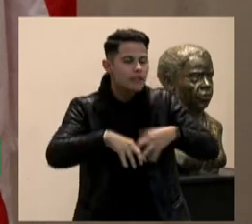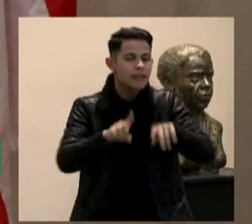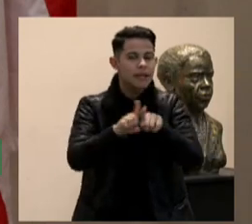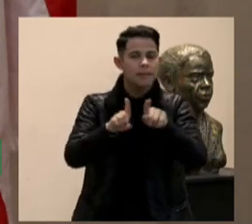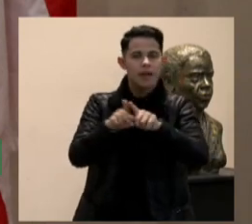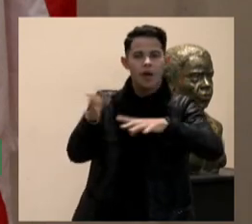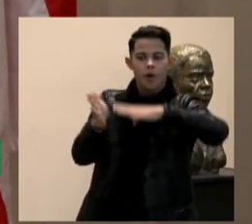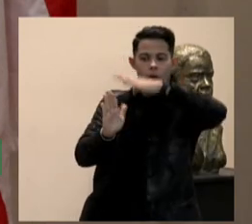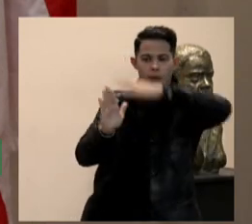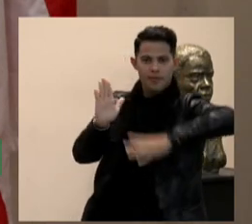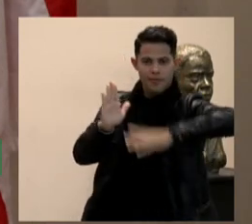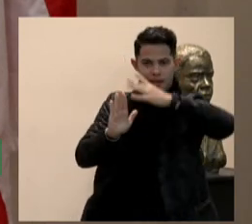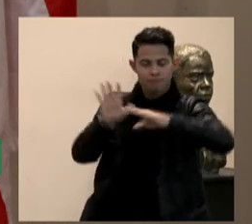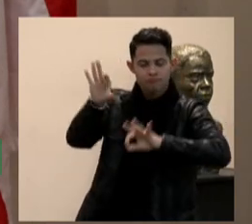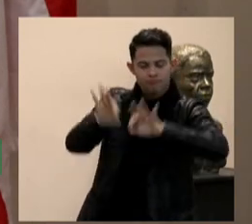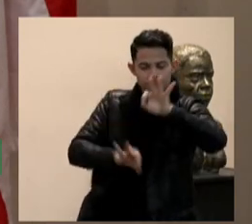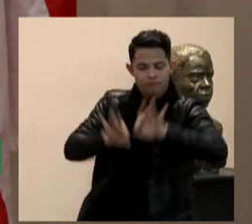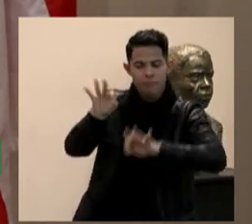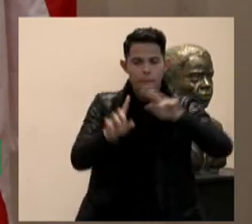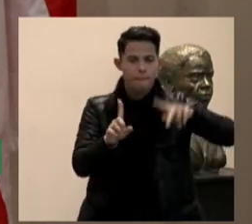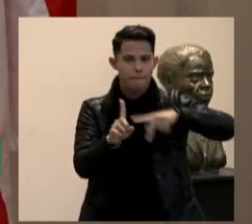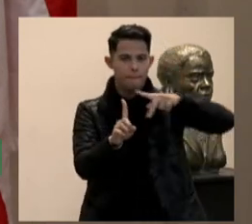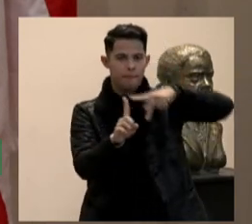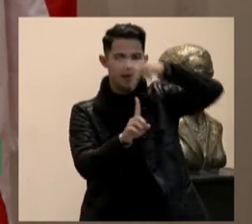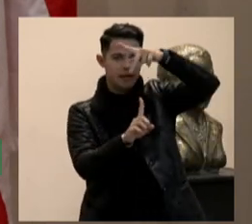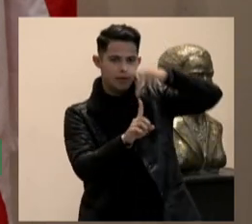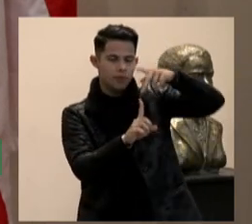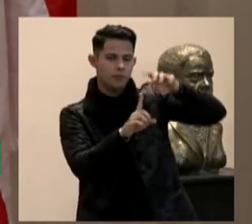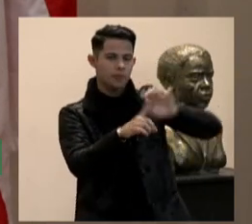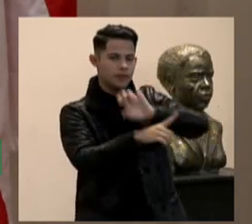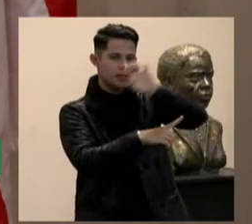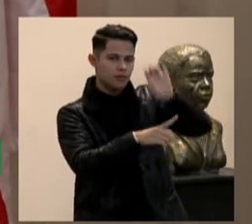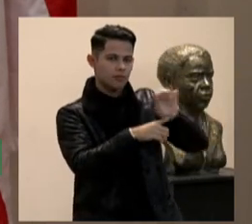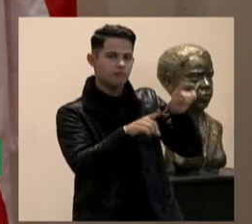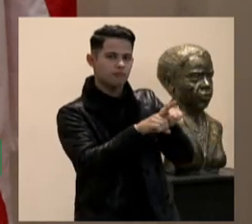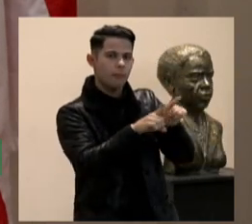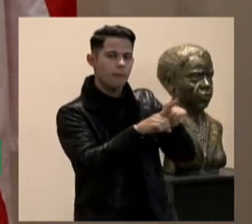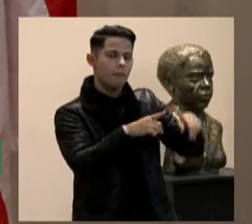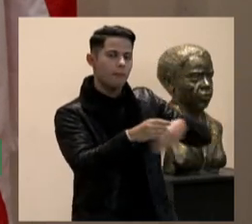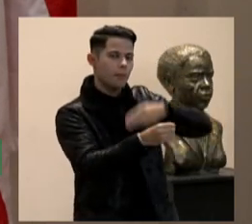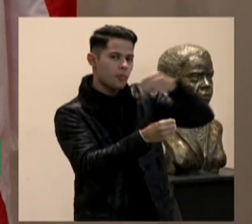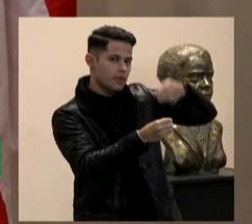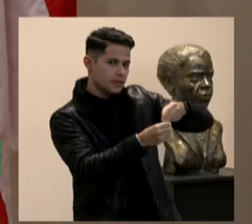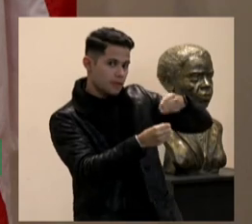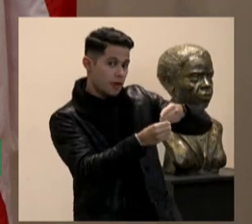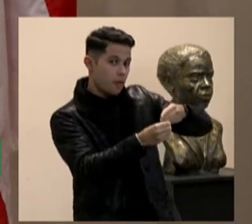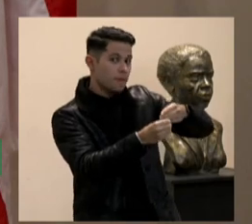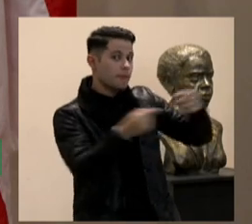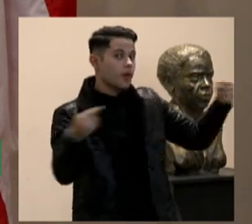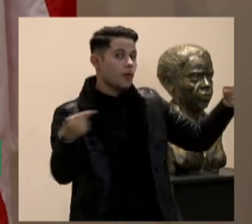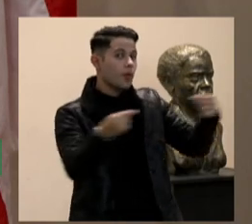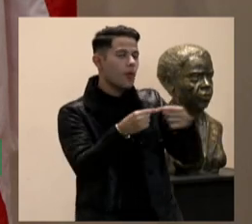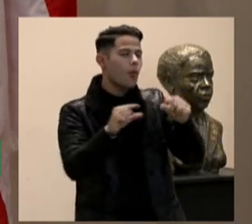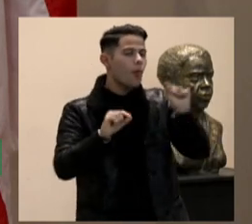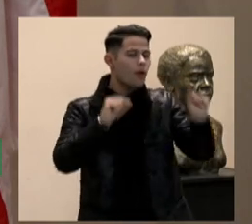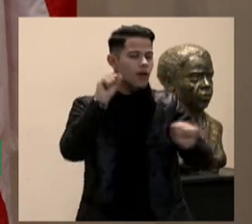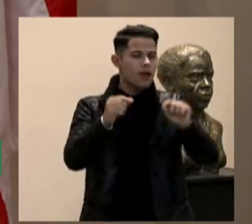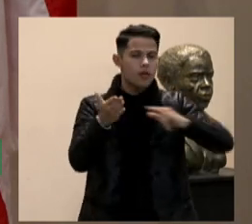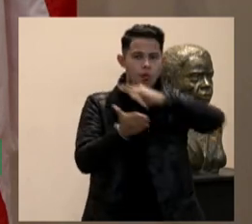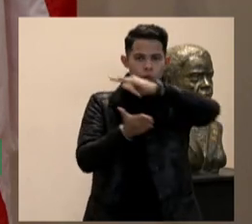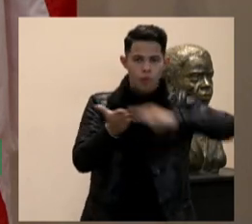elaboração dos planos estaduais e municipais. E culminando, óbvio, no documento final,